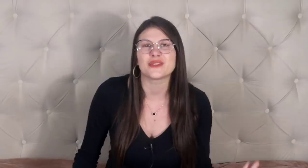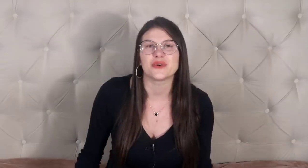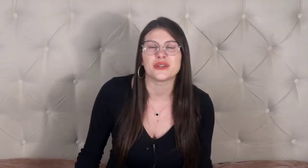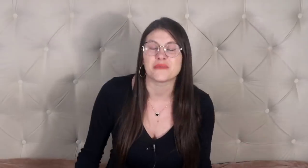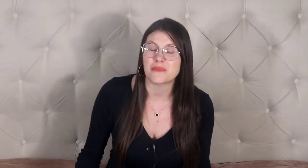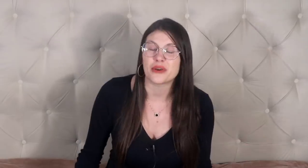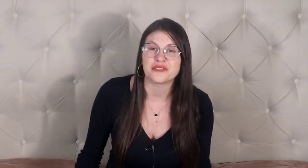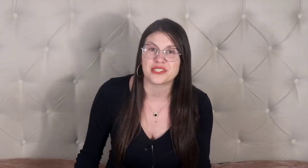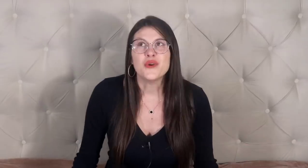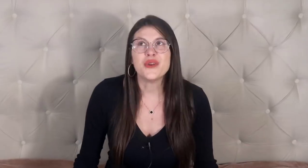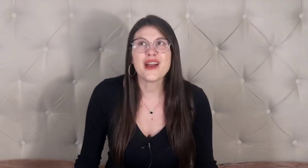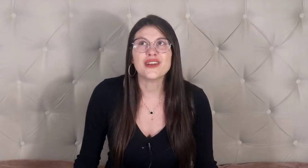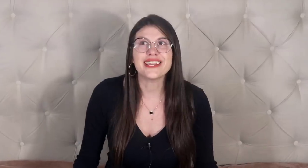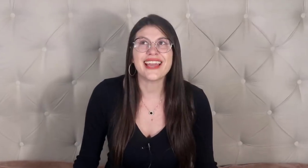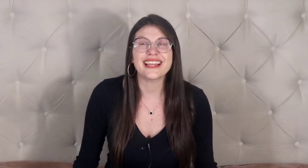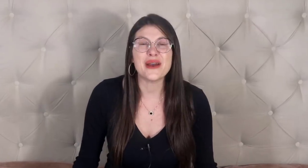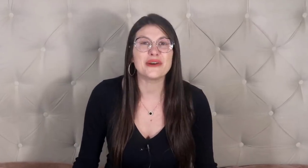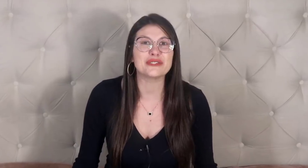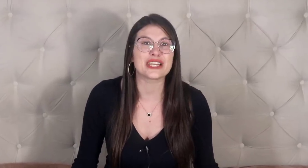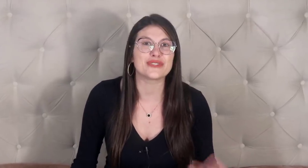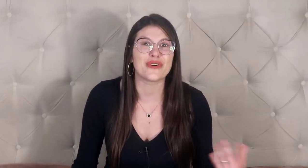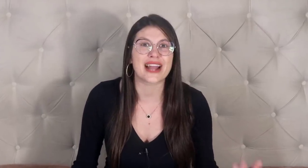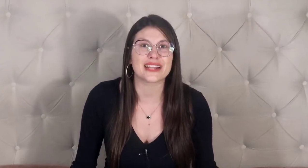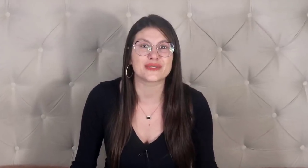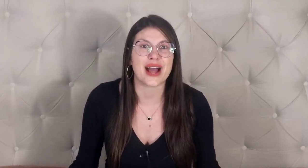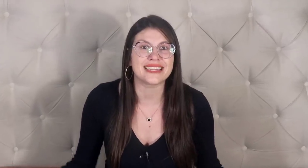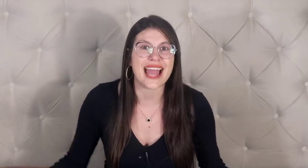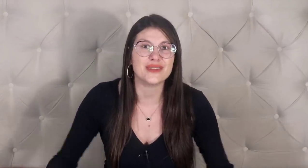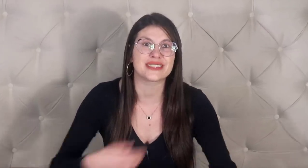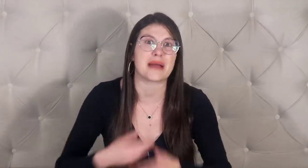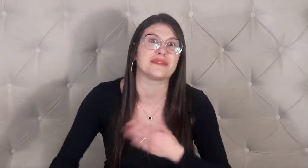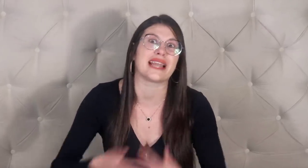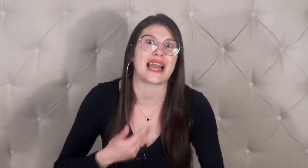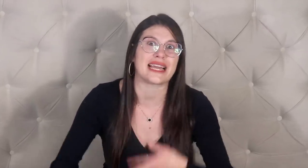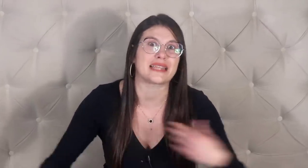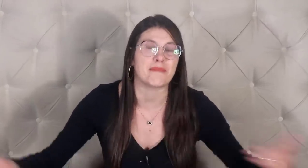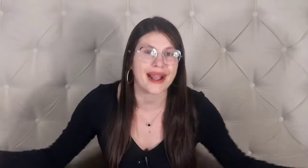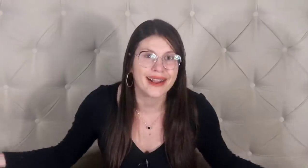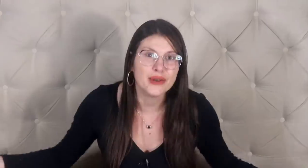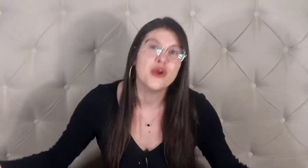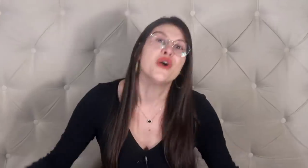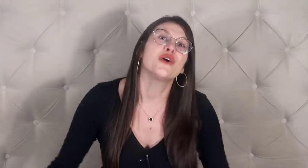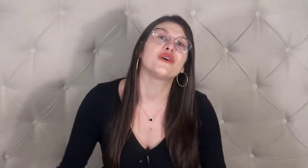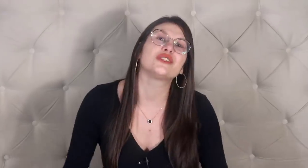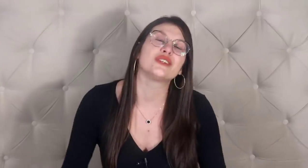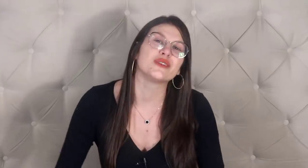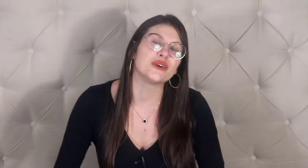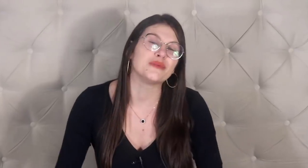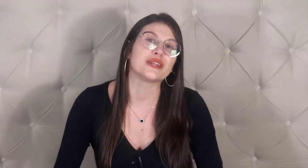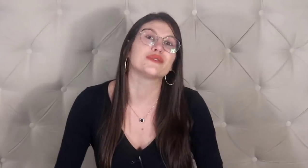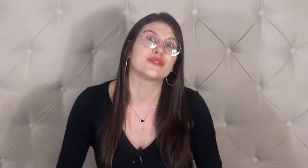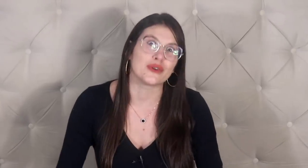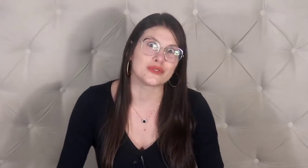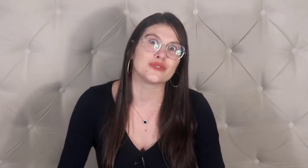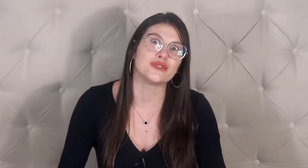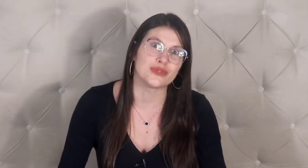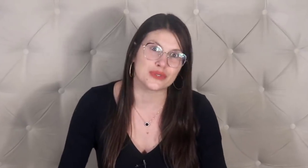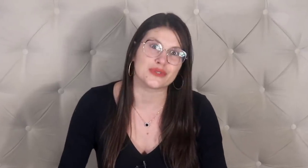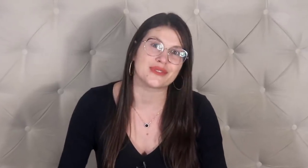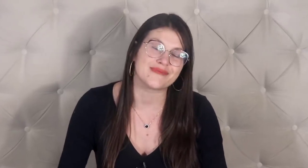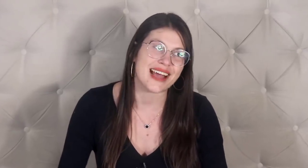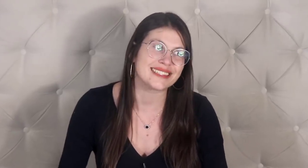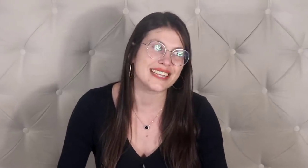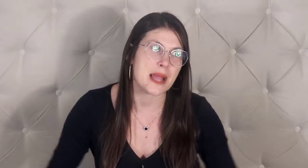não apresentou nenhuma prova. O negócio é que até hoje os advogados do Adélio, sabe-se lá quem tá pagando, continuam dormindo nos sonos